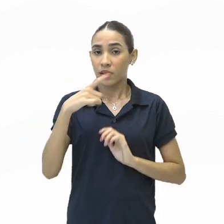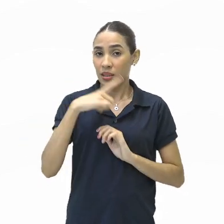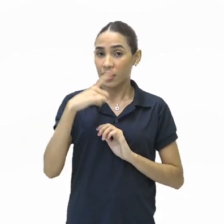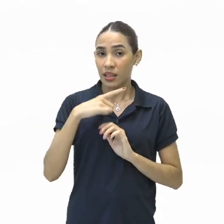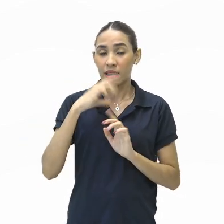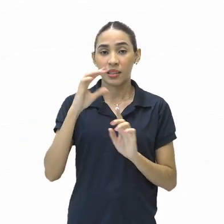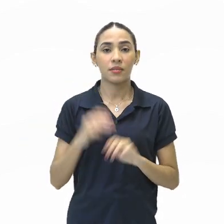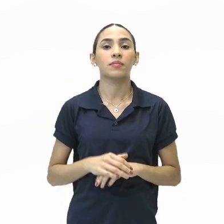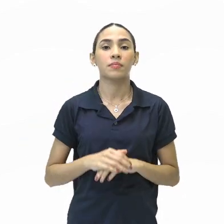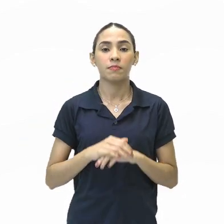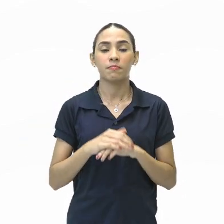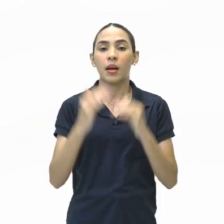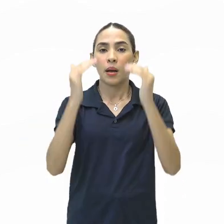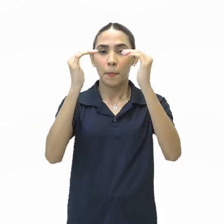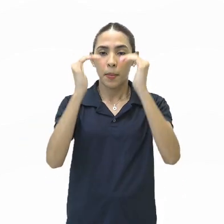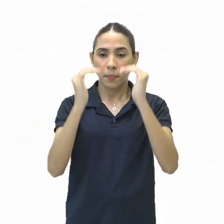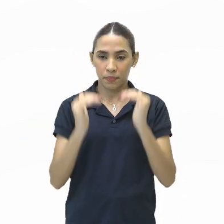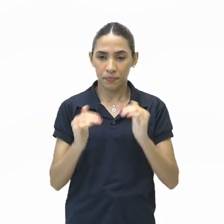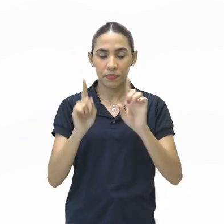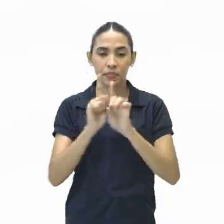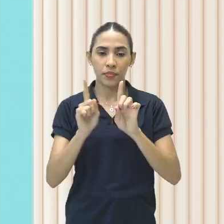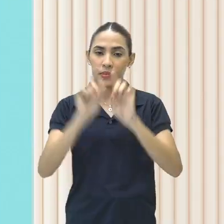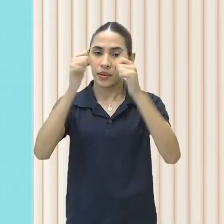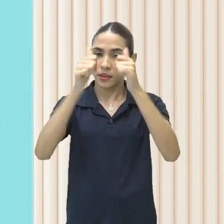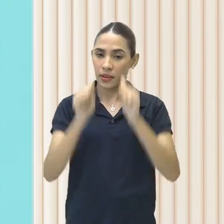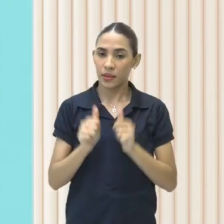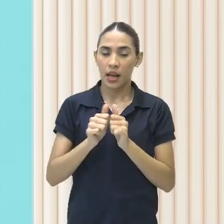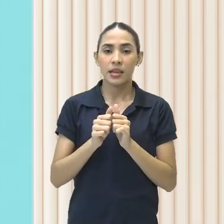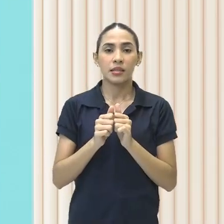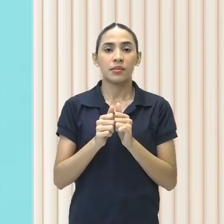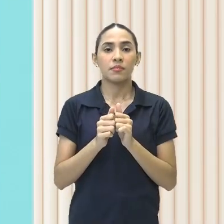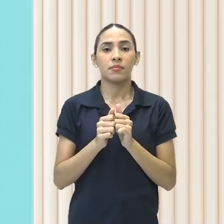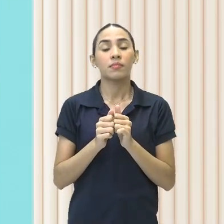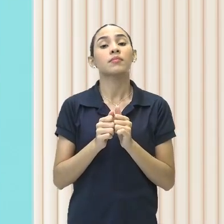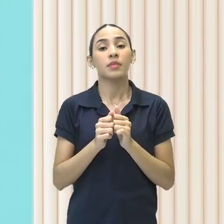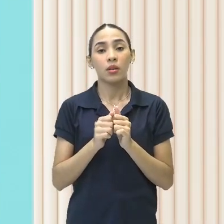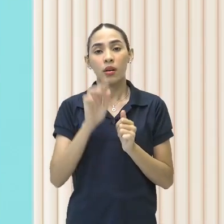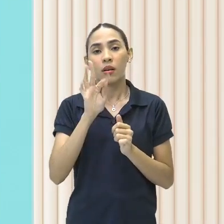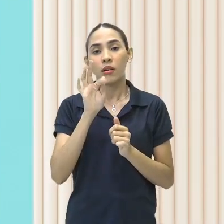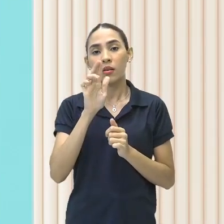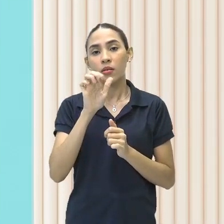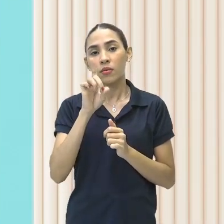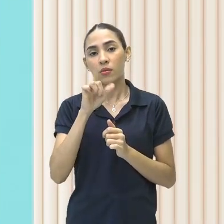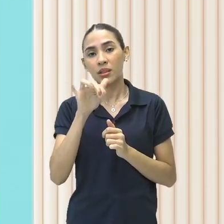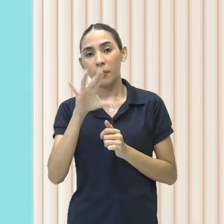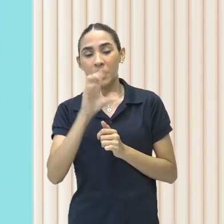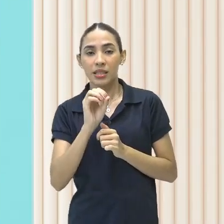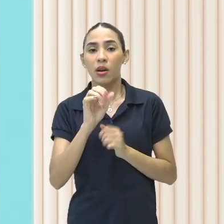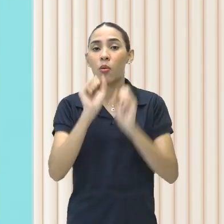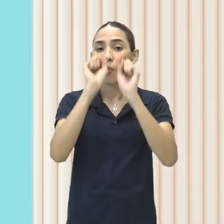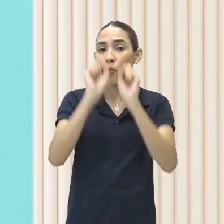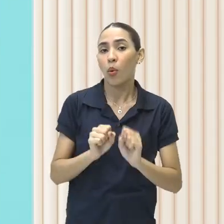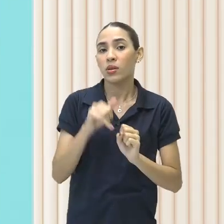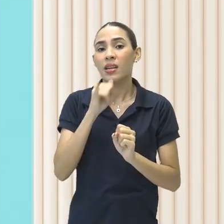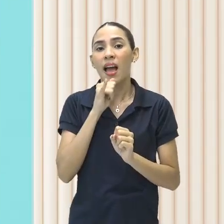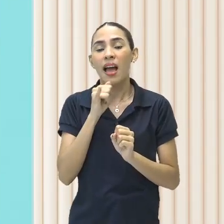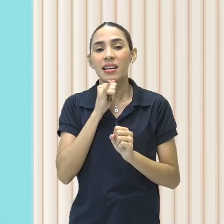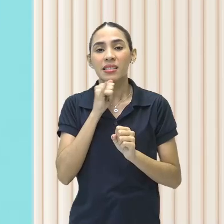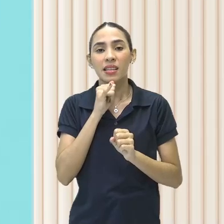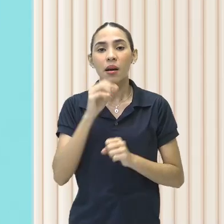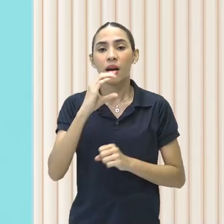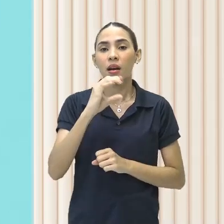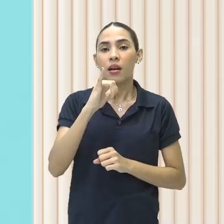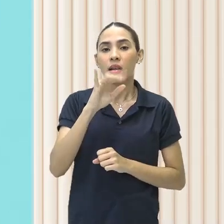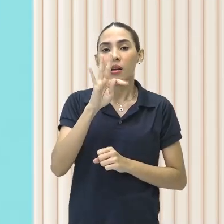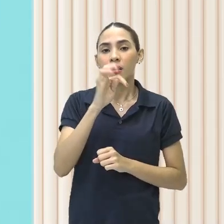minha fundamentação e a análise desse fundamento. A fundamentação pode ser o quê? Uma citação, né? Eu trazer ali